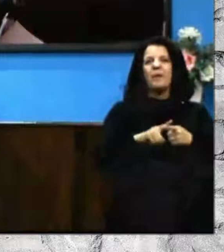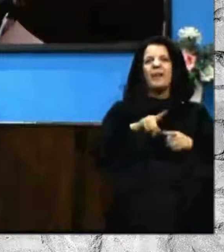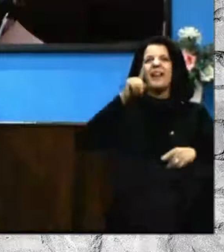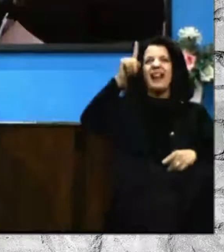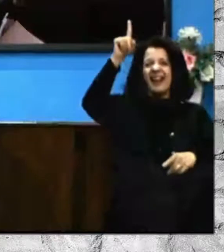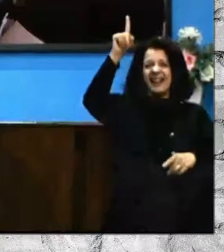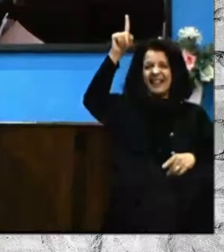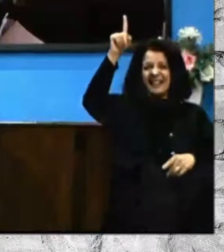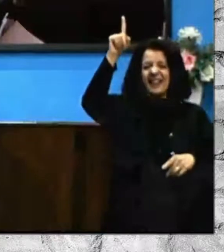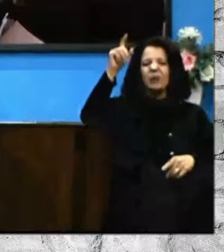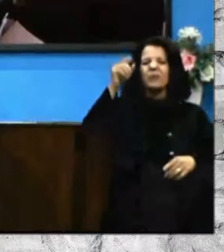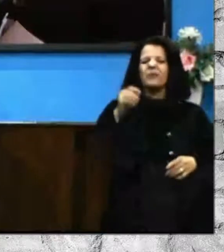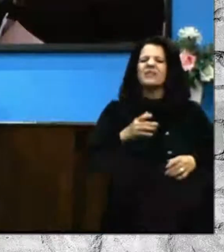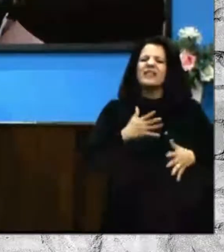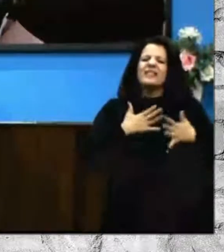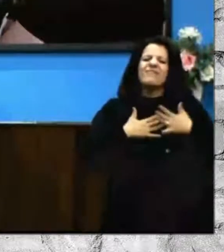agradou dar-vos o reino.